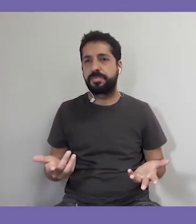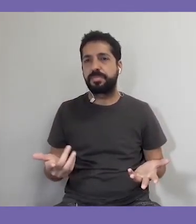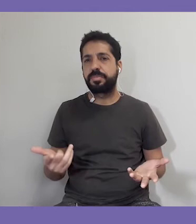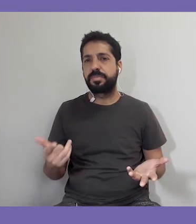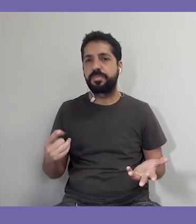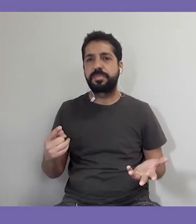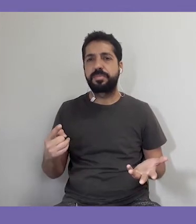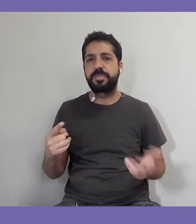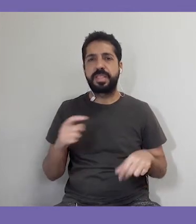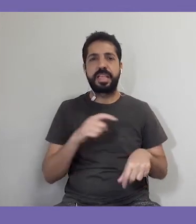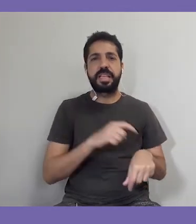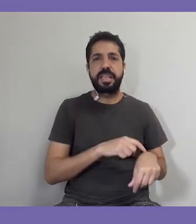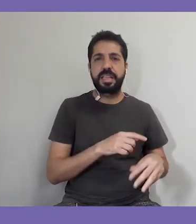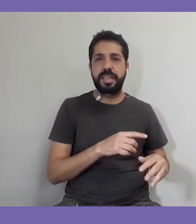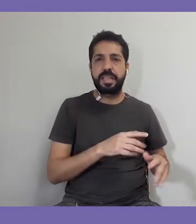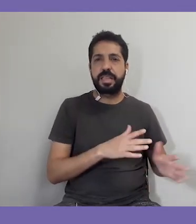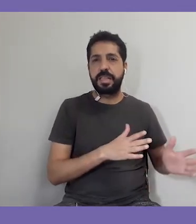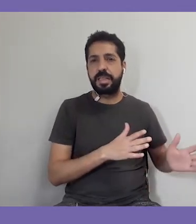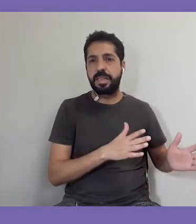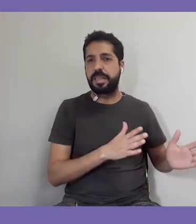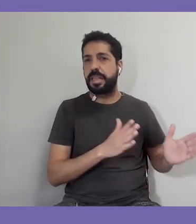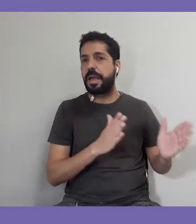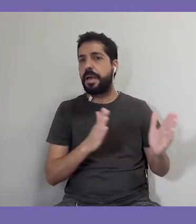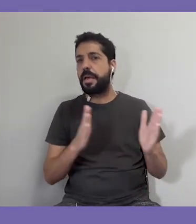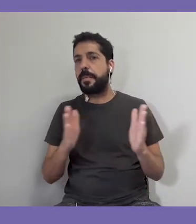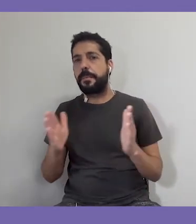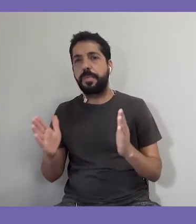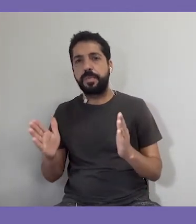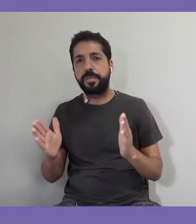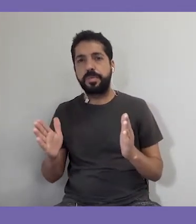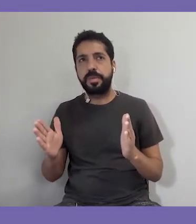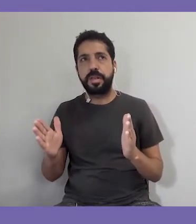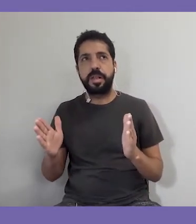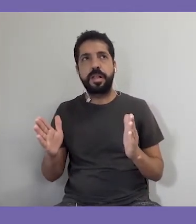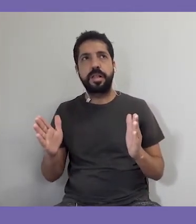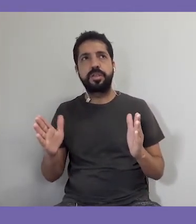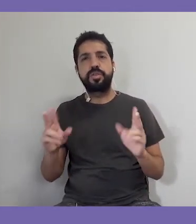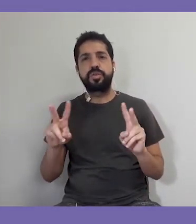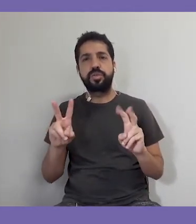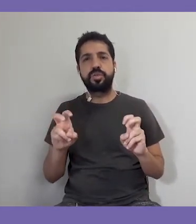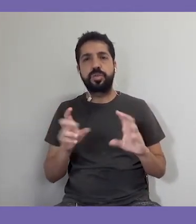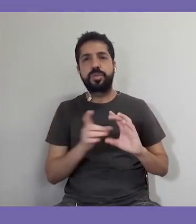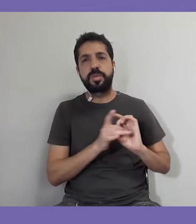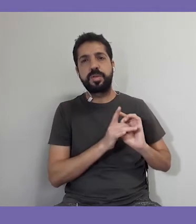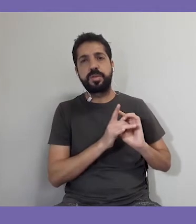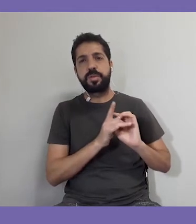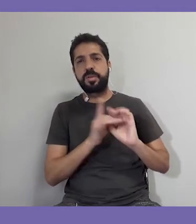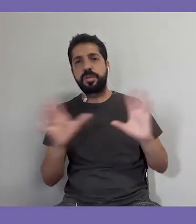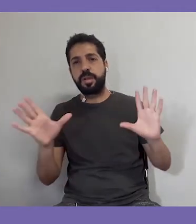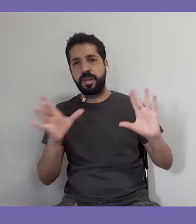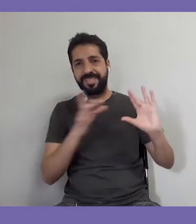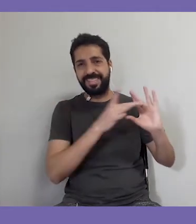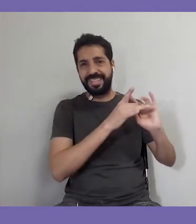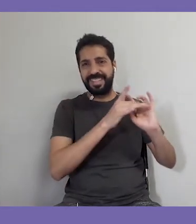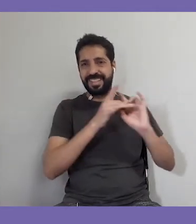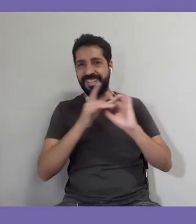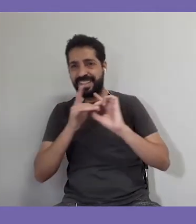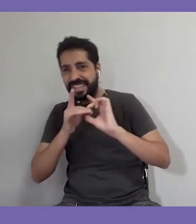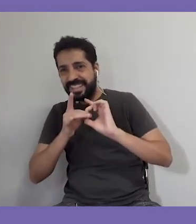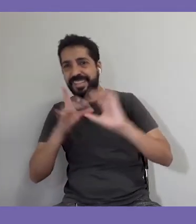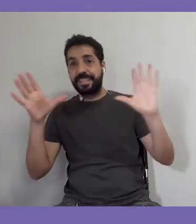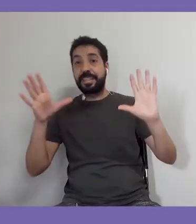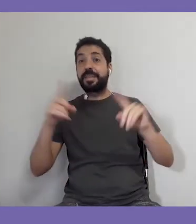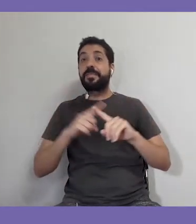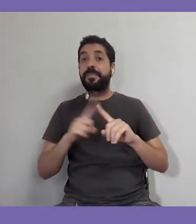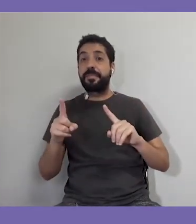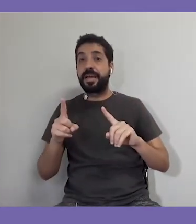que depois desse tempo todo da libertação das correntes, mas que